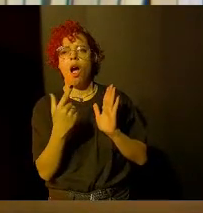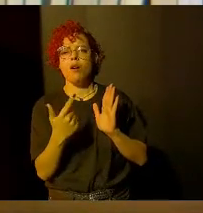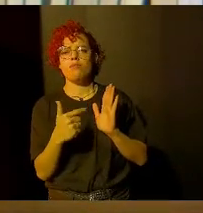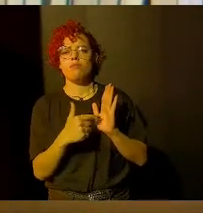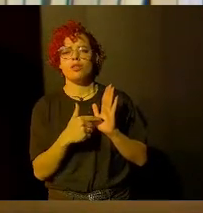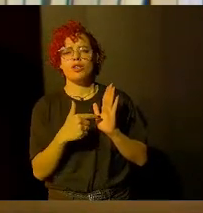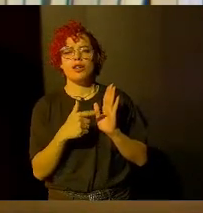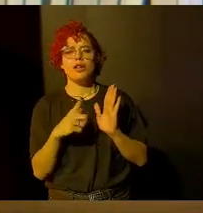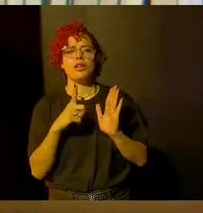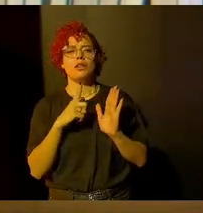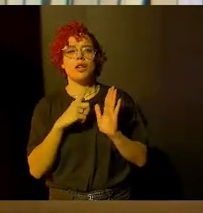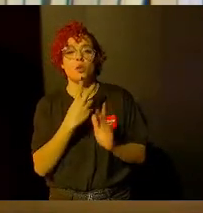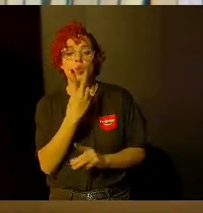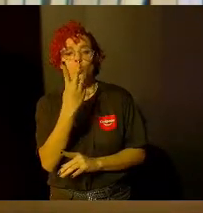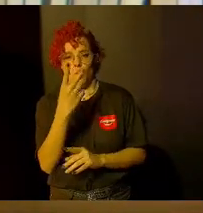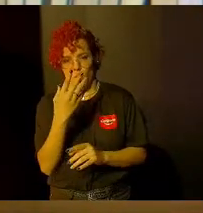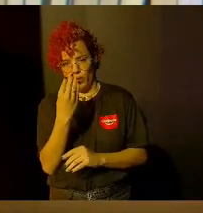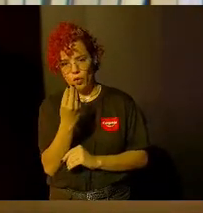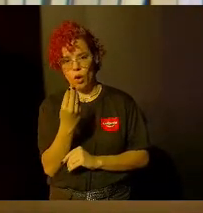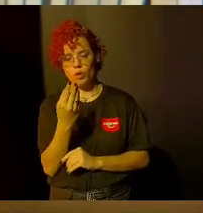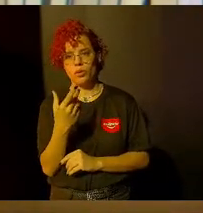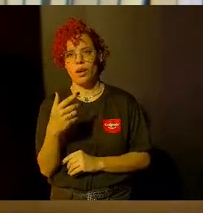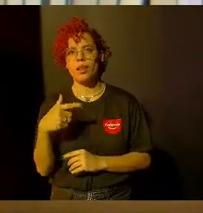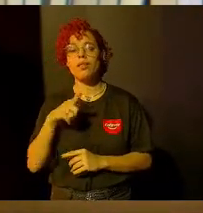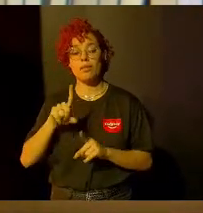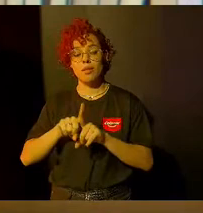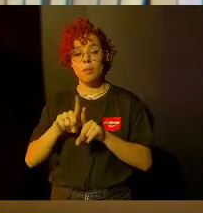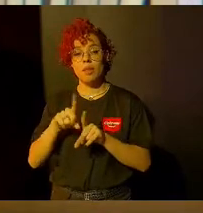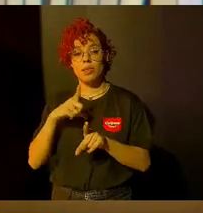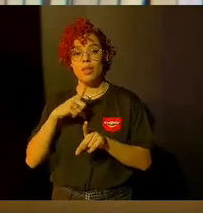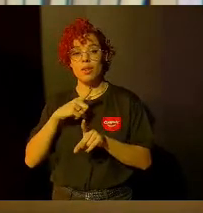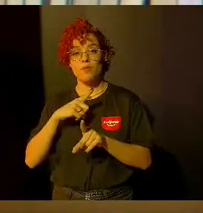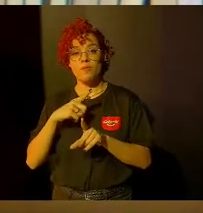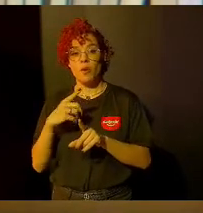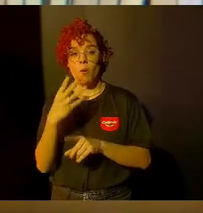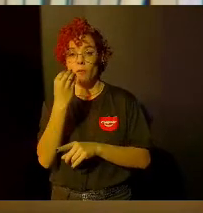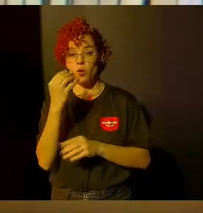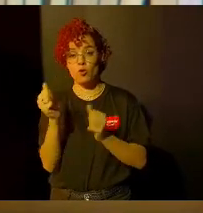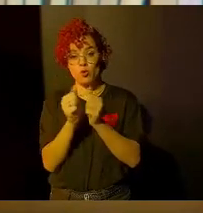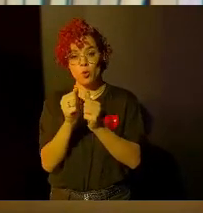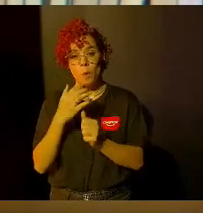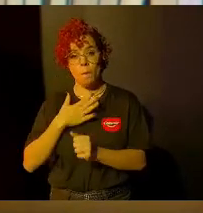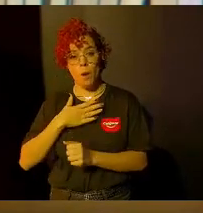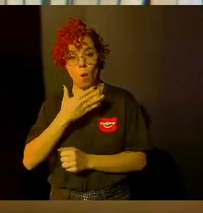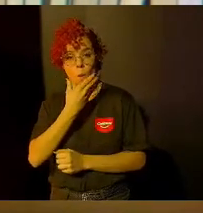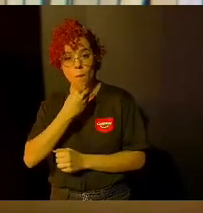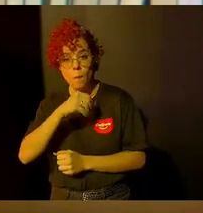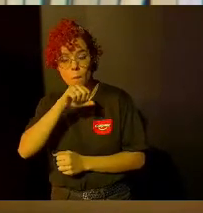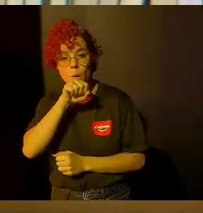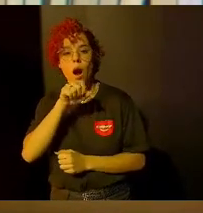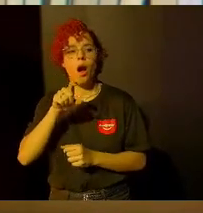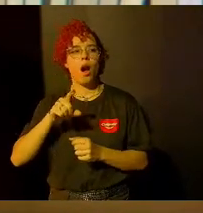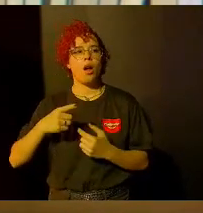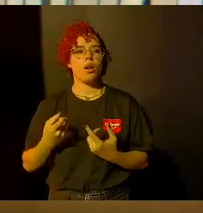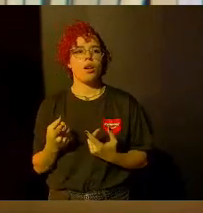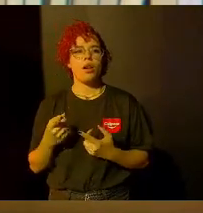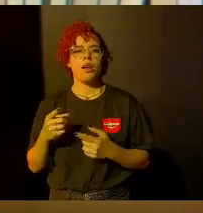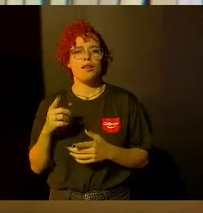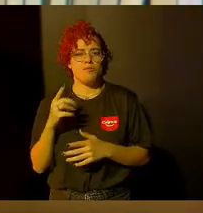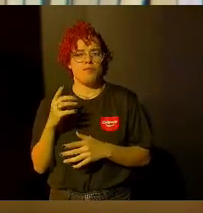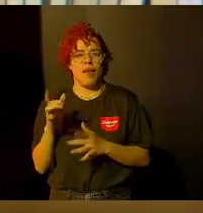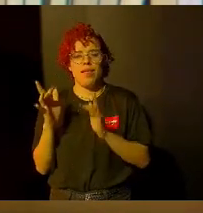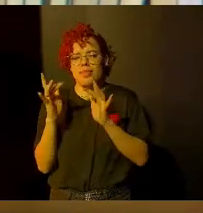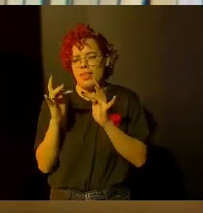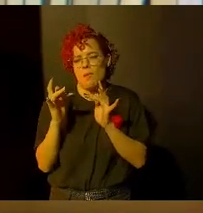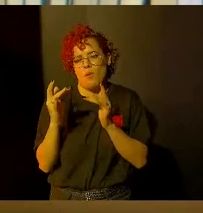eles ainda namoravam e a gente animou muito Sutilmente não é inteligência artificial e até